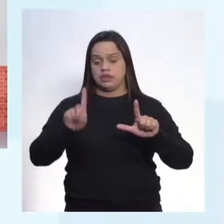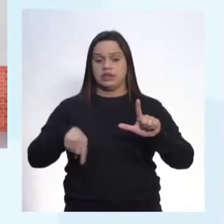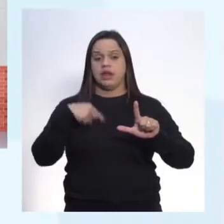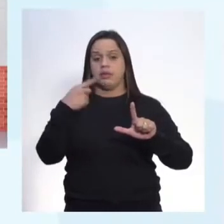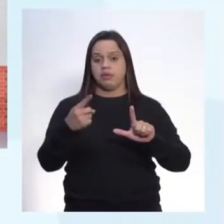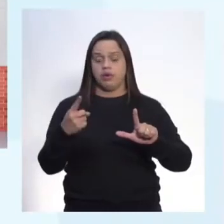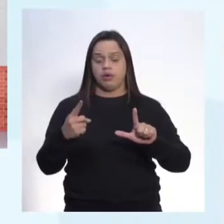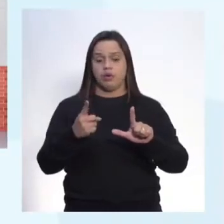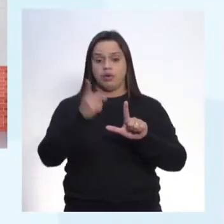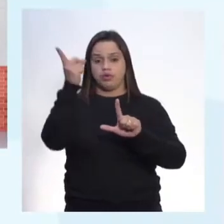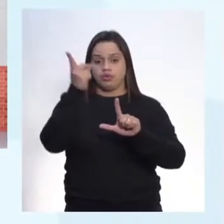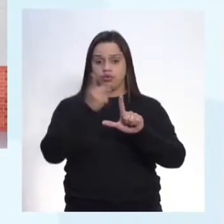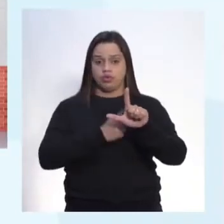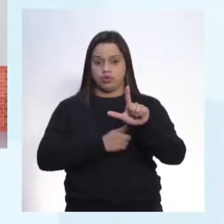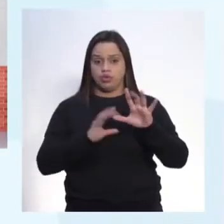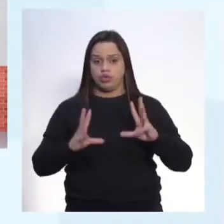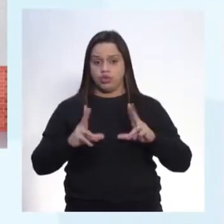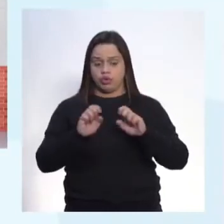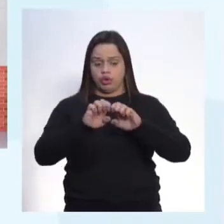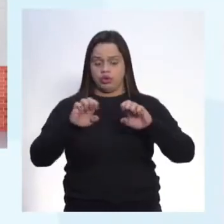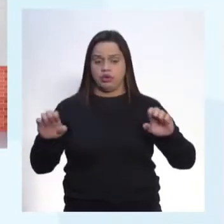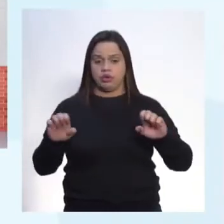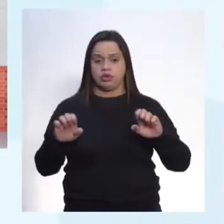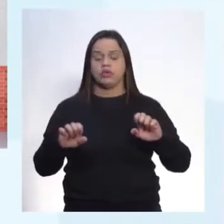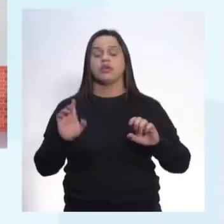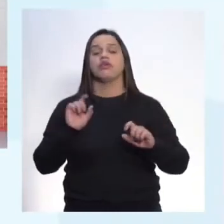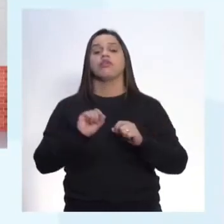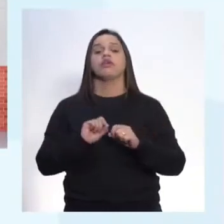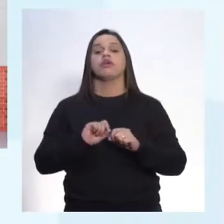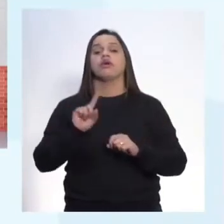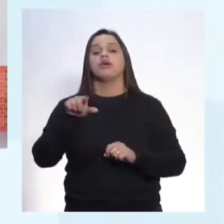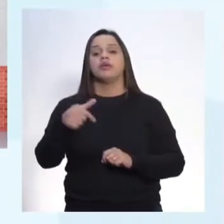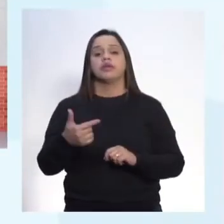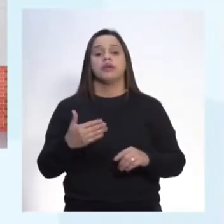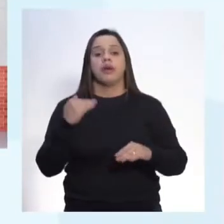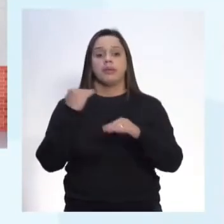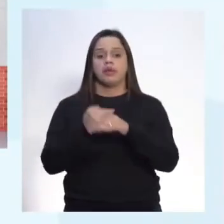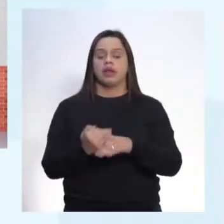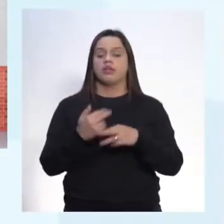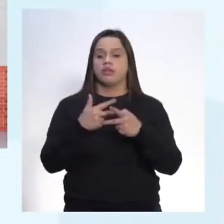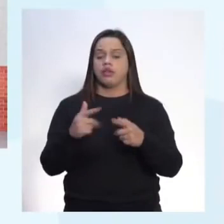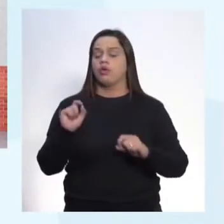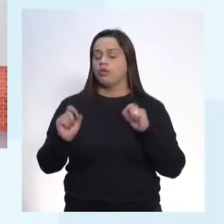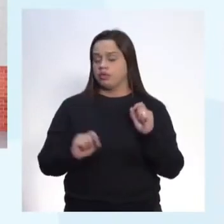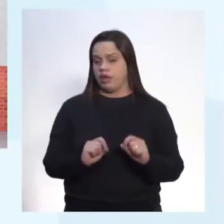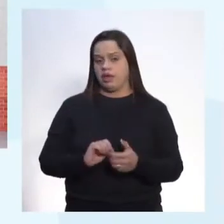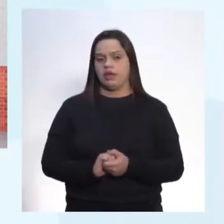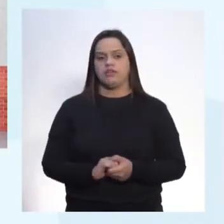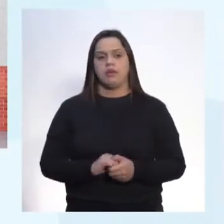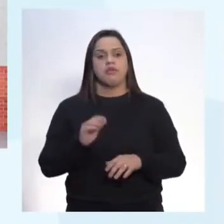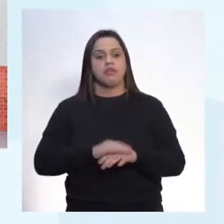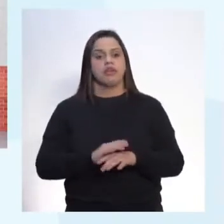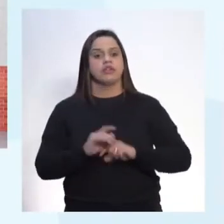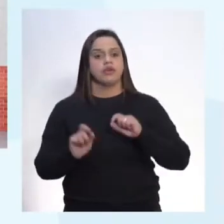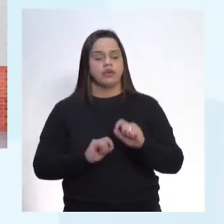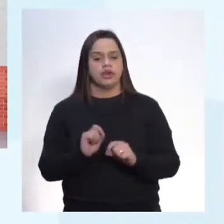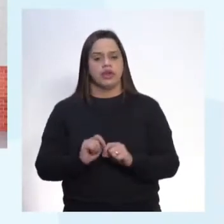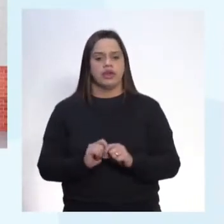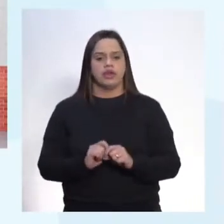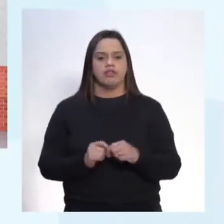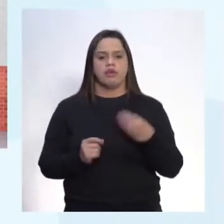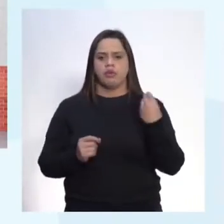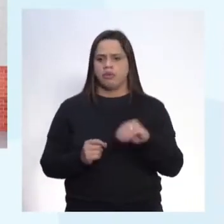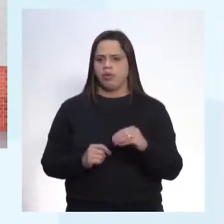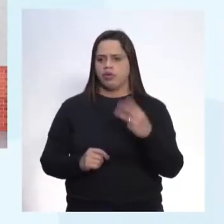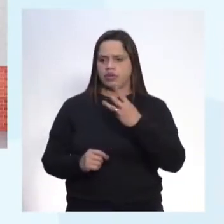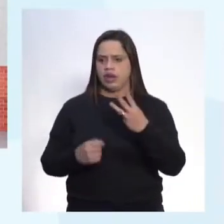os pontos. Essa expressão gerou uma reta. Então, aqui, para padronizar a coisa, Jonas, tá? Vamos lançar 3 valores para o